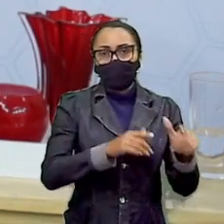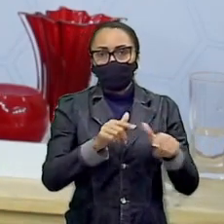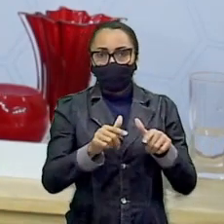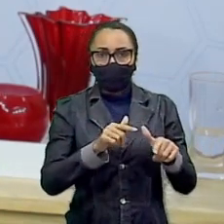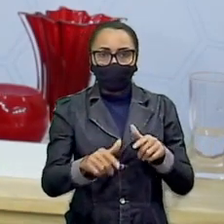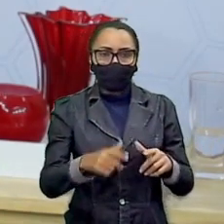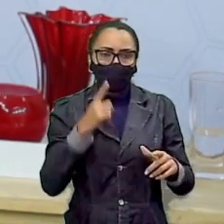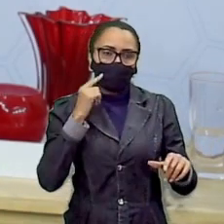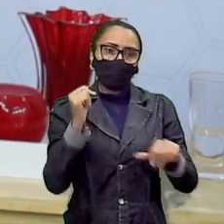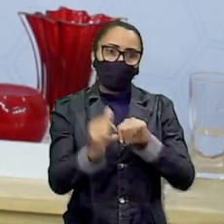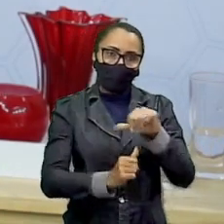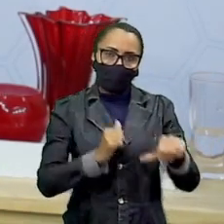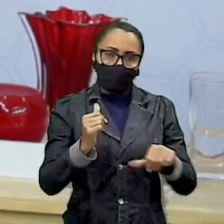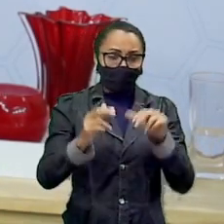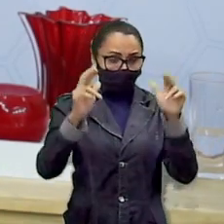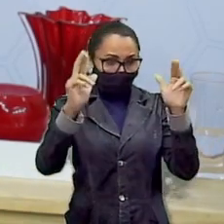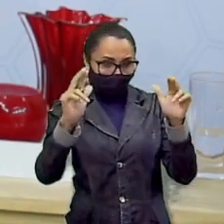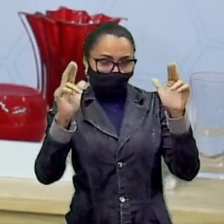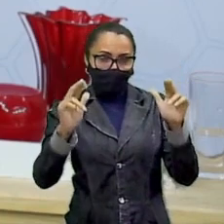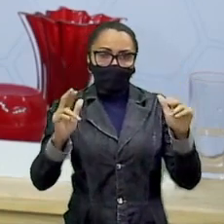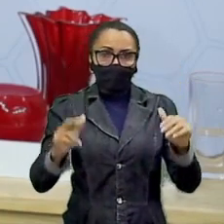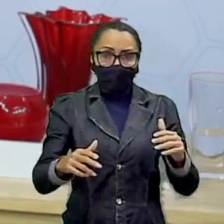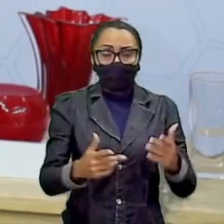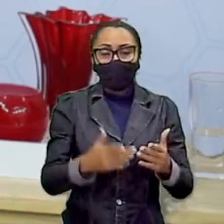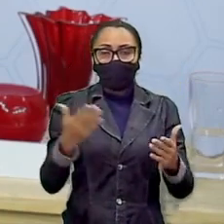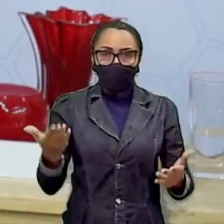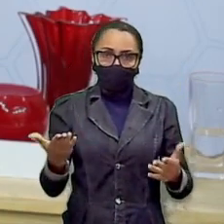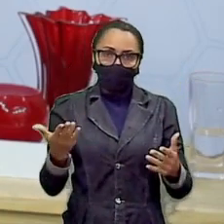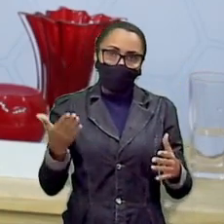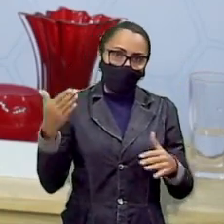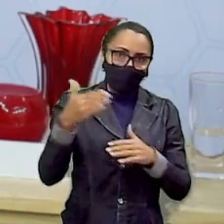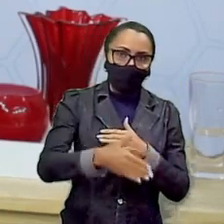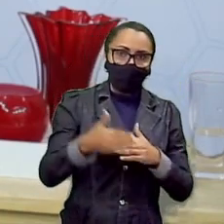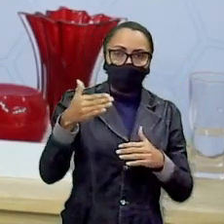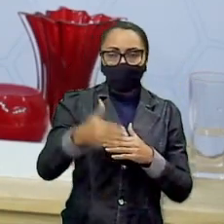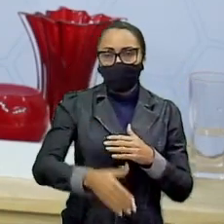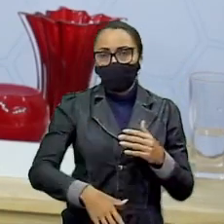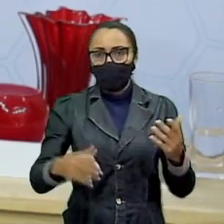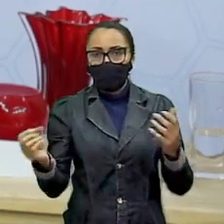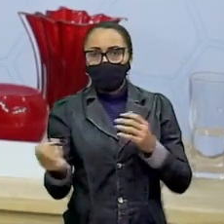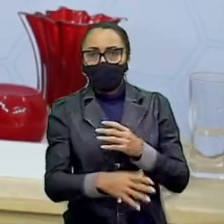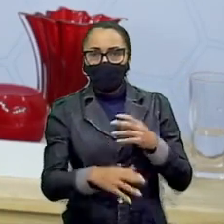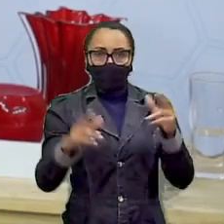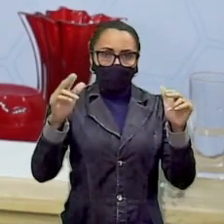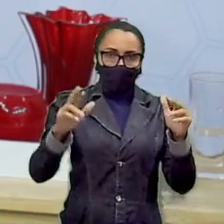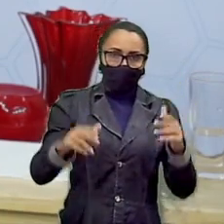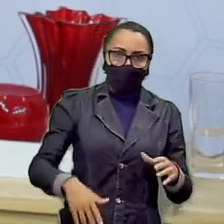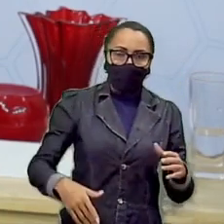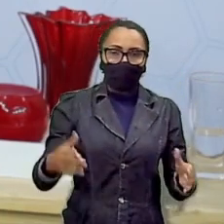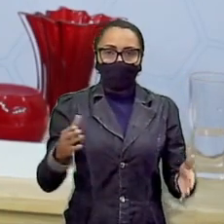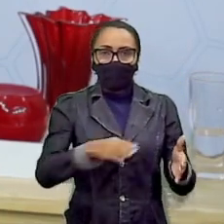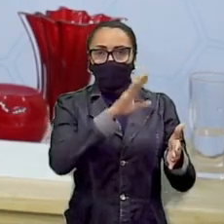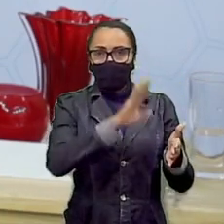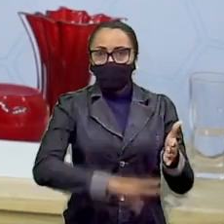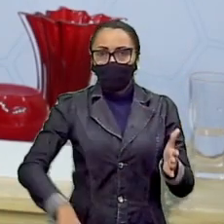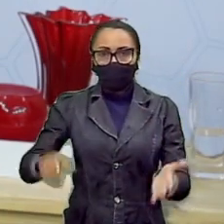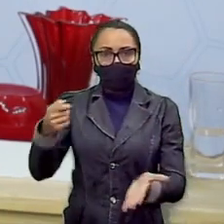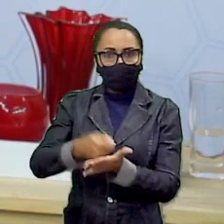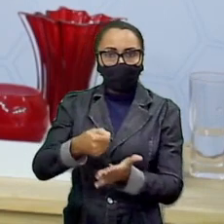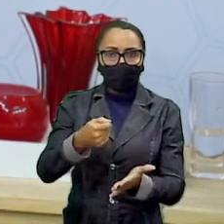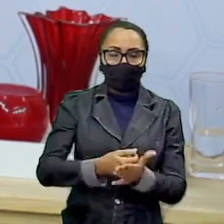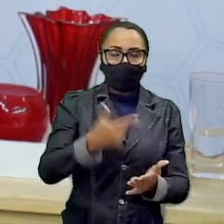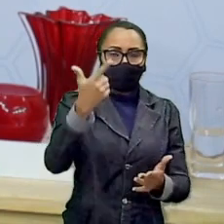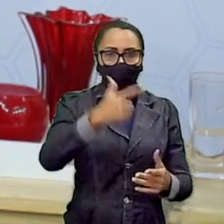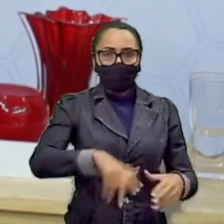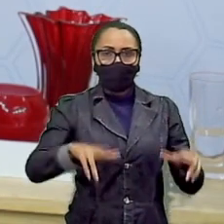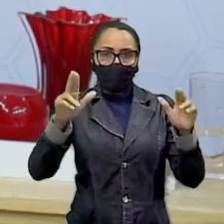Então, modificou o tema, né, então foi incluído um novo tema, tirou a obrigatoriedade de outro tema também.